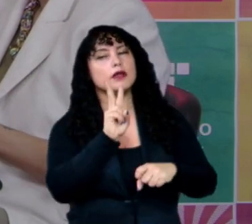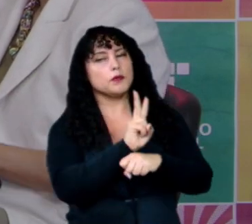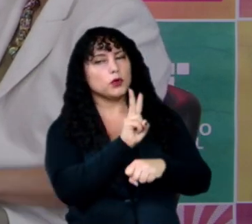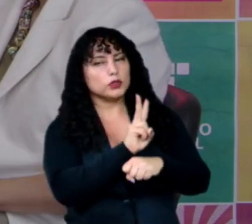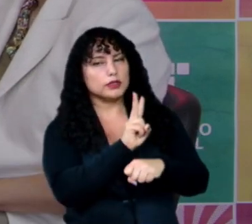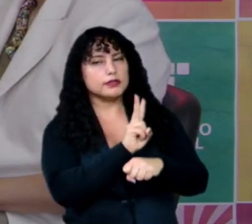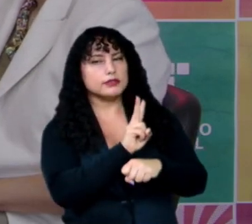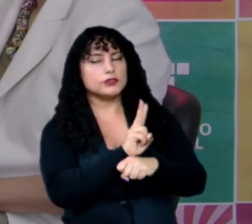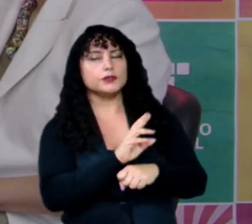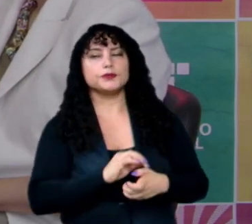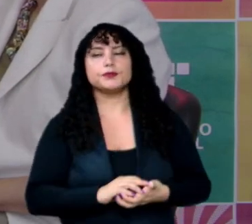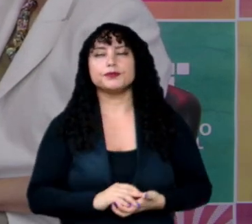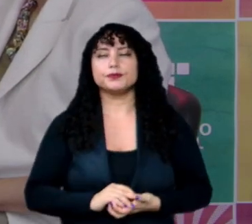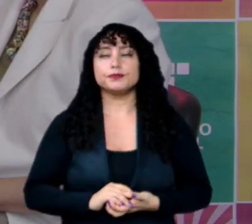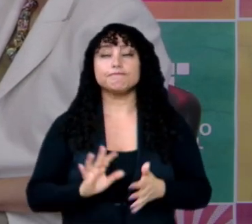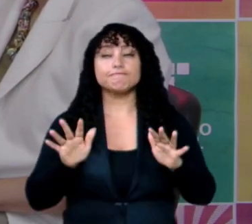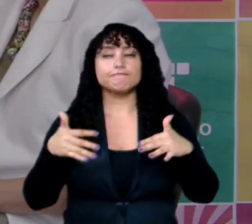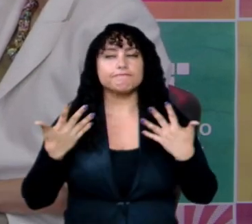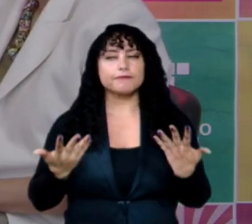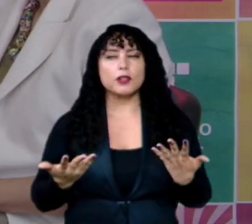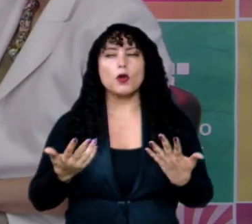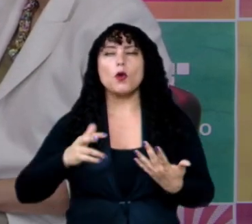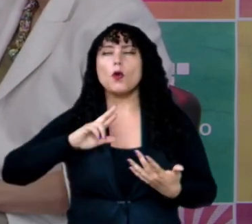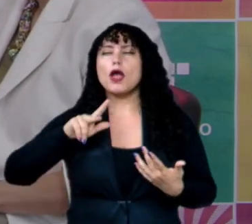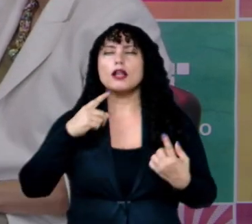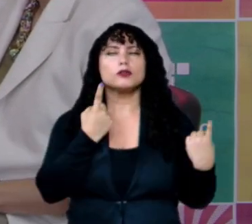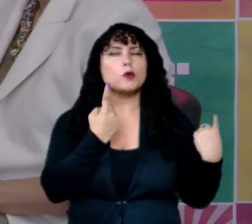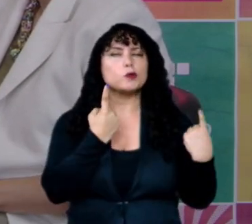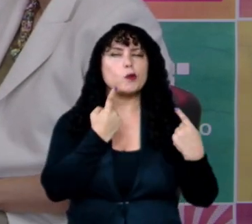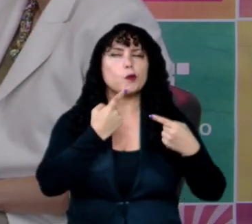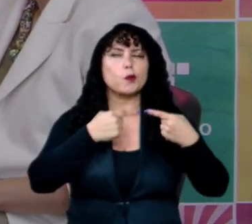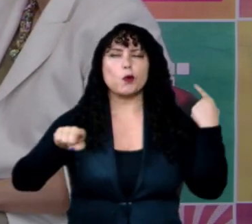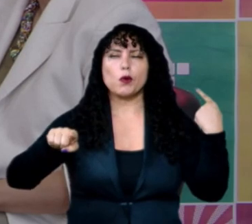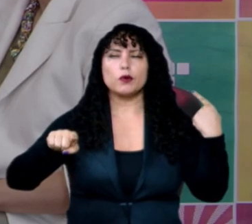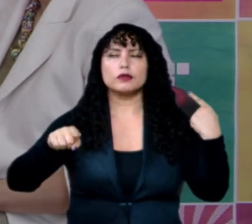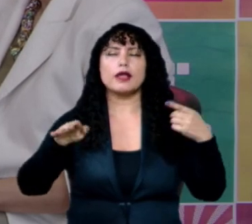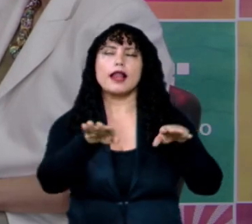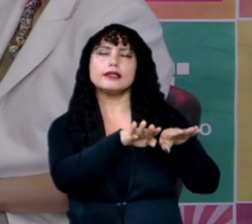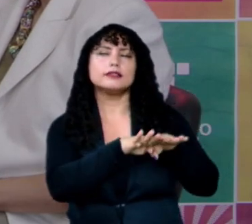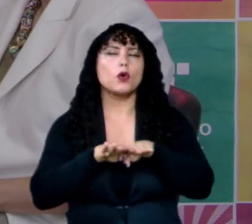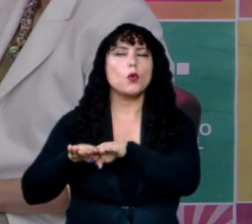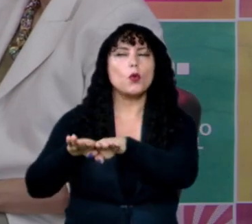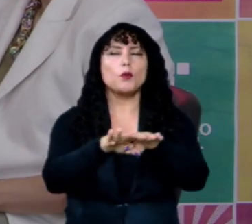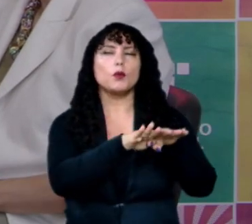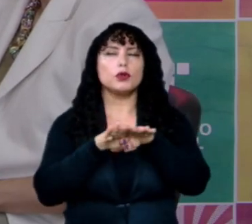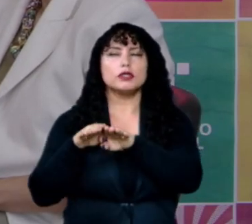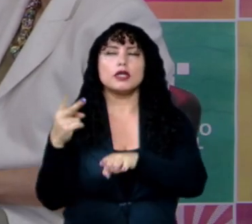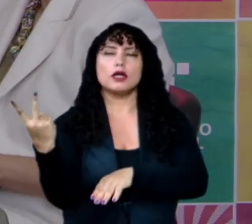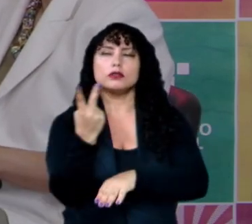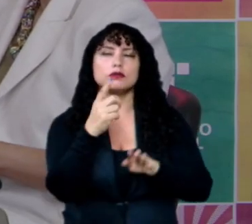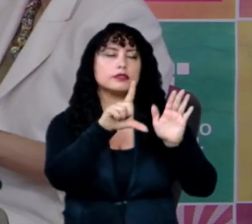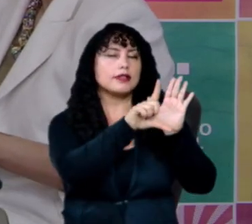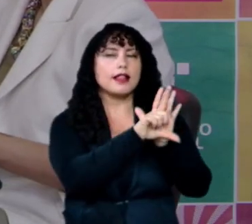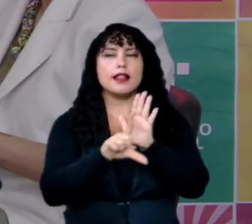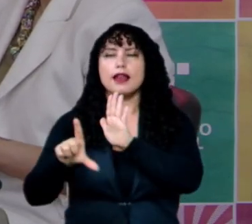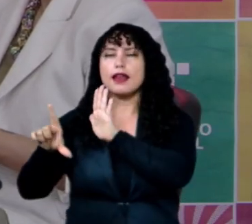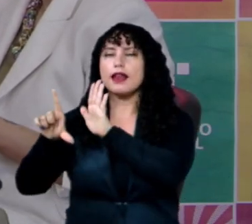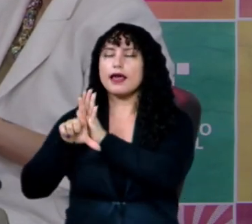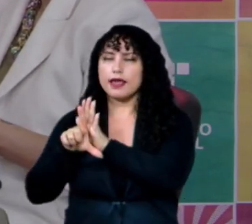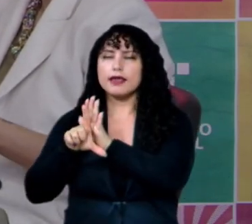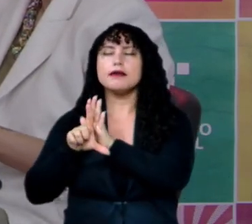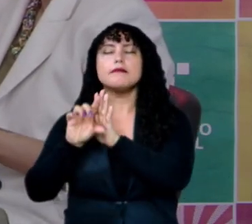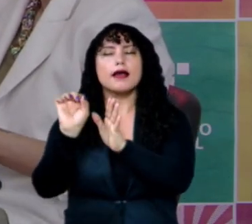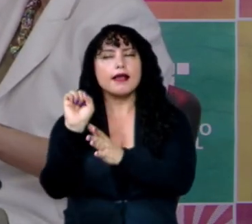protegidas, né? Então, elas não se opõem, elas se harmonizam, né? E as duas legislações estão aí